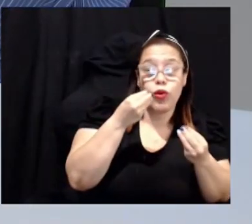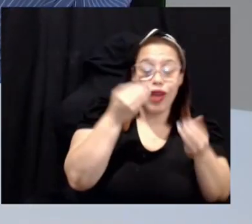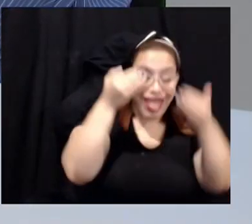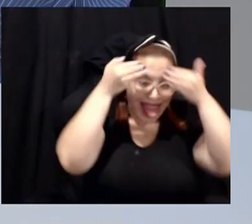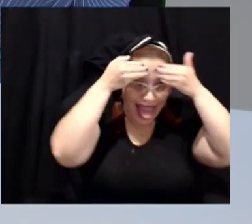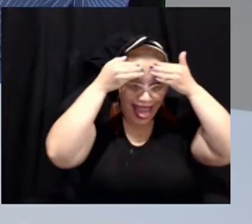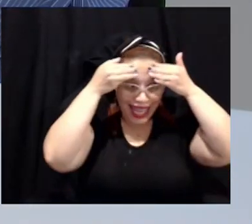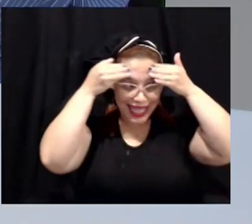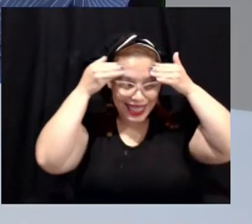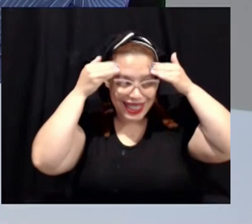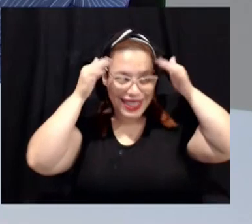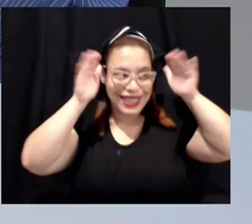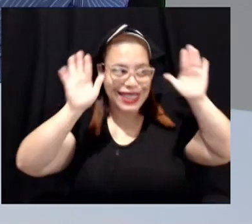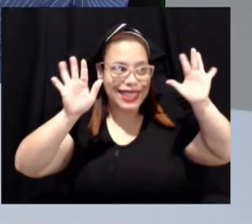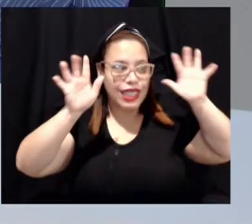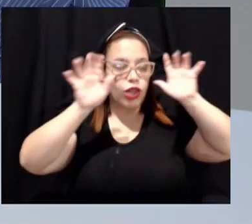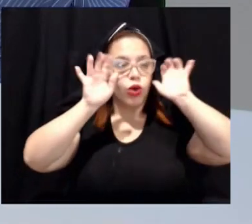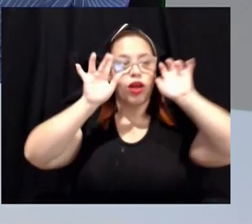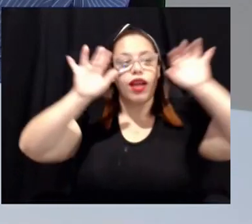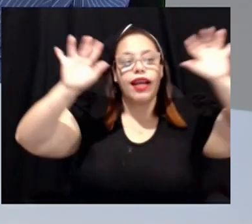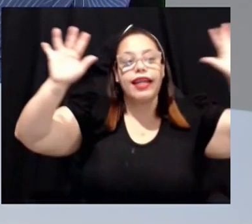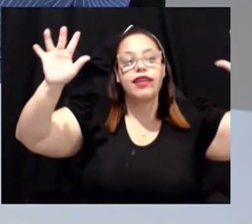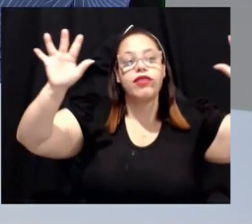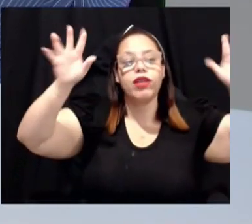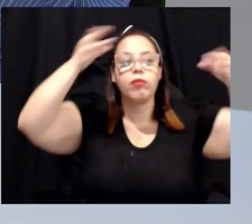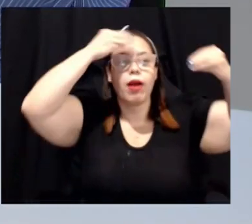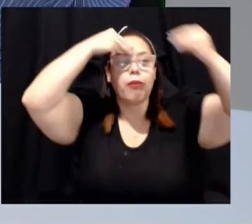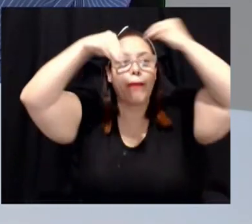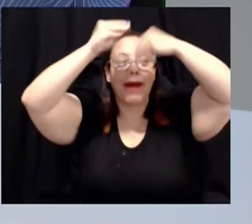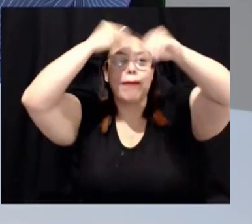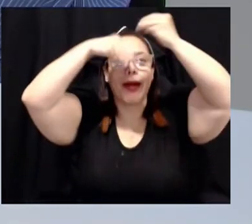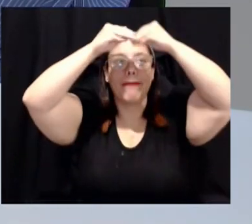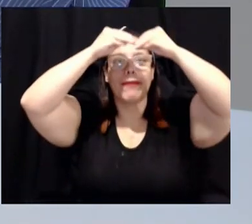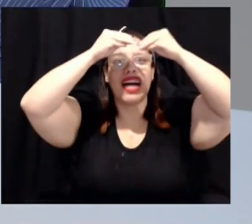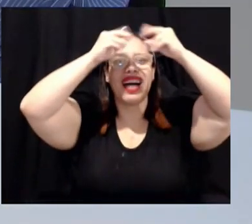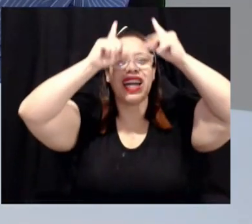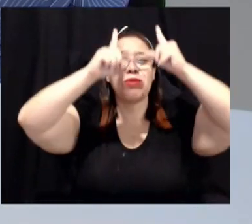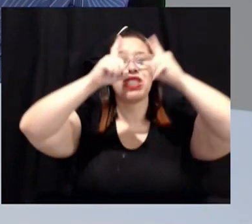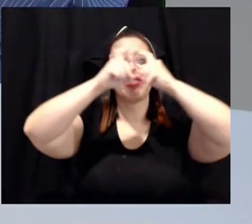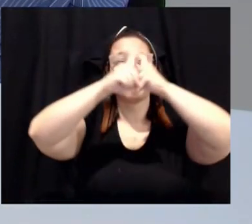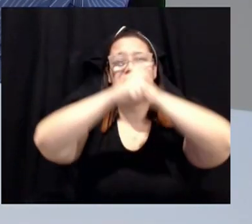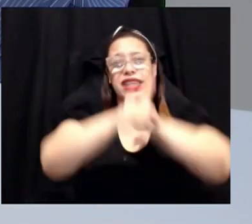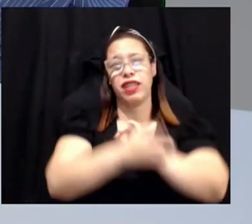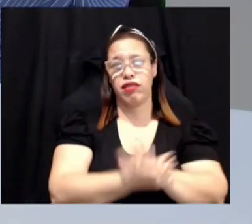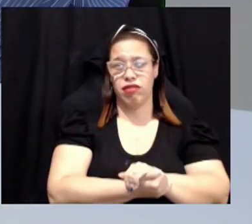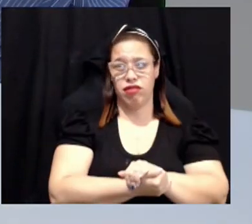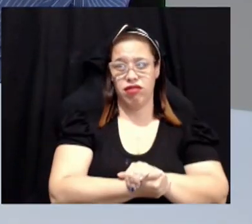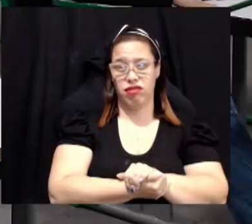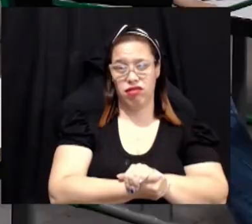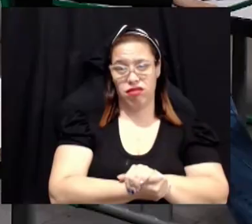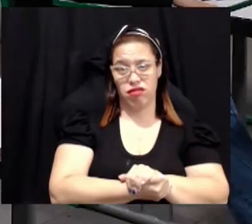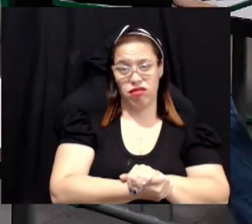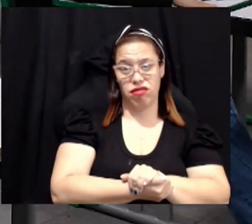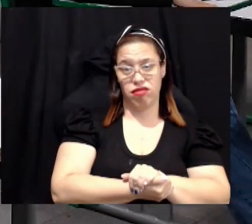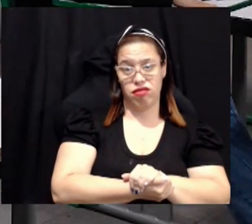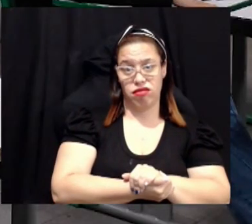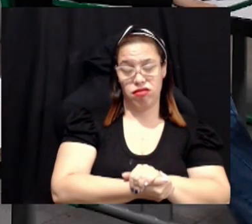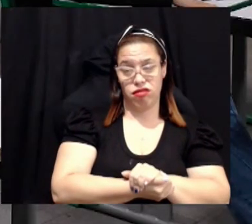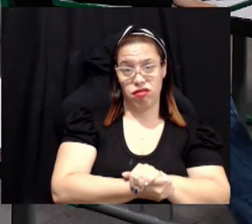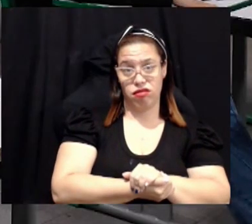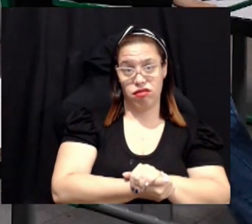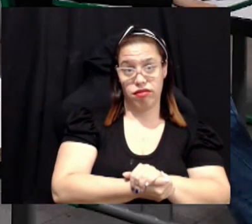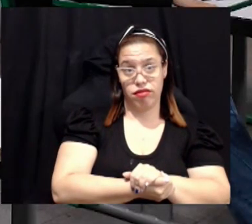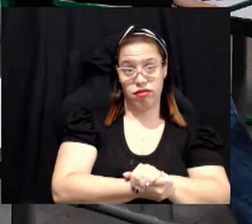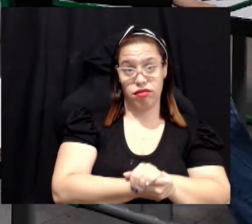com a mente livre para assimilar tudo que ele recebe e processar essas informações. Até porque ele